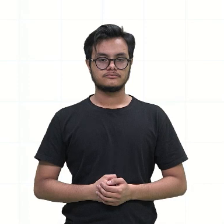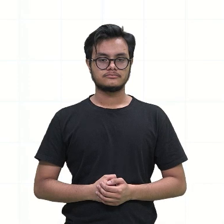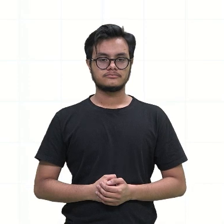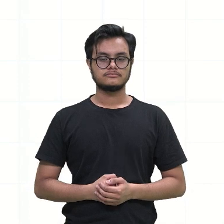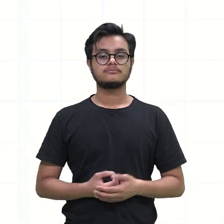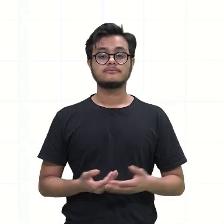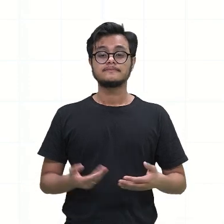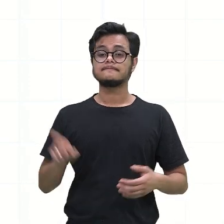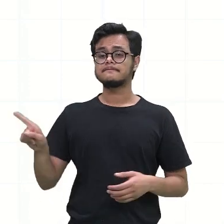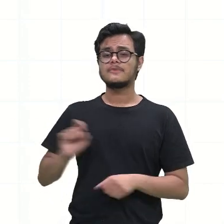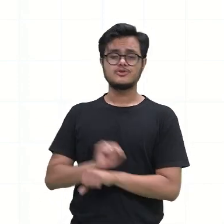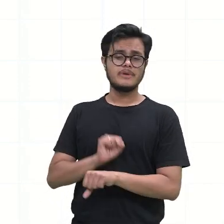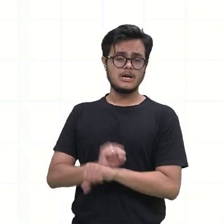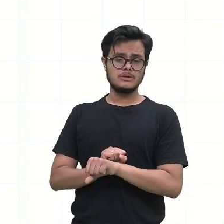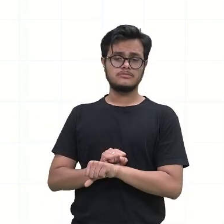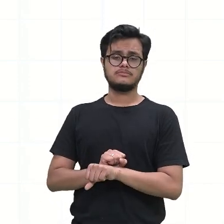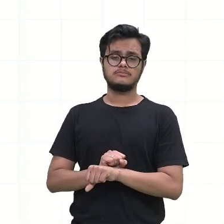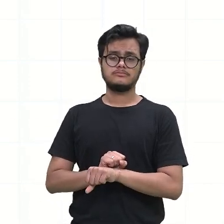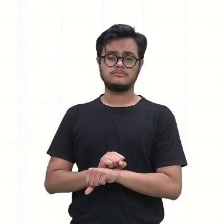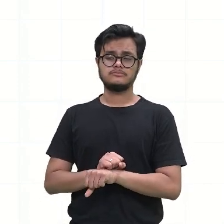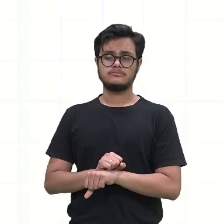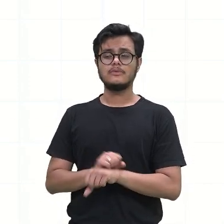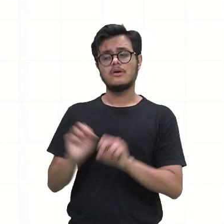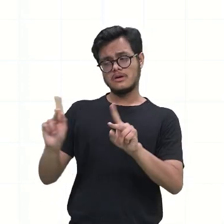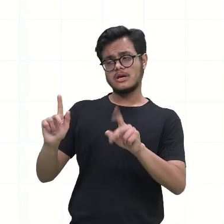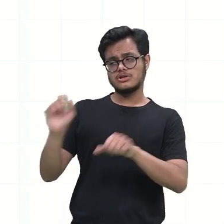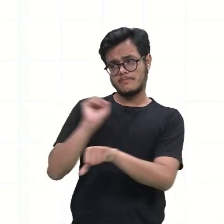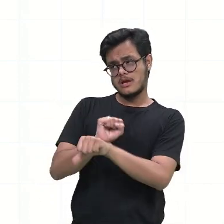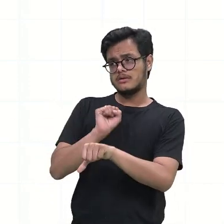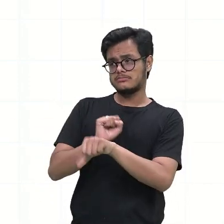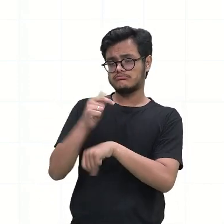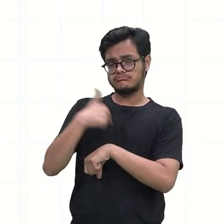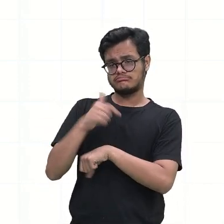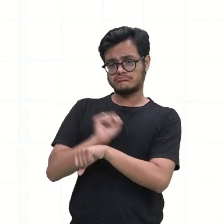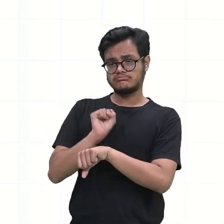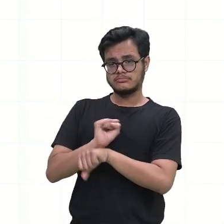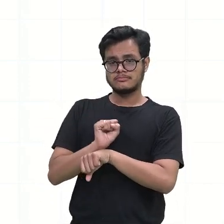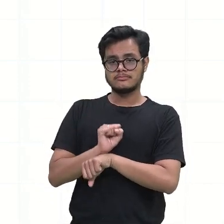Estou aguardando. Estou aguardando.